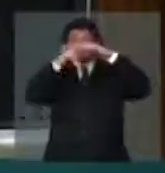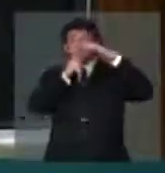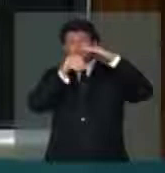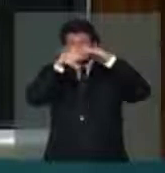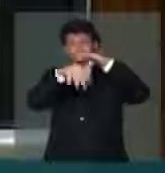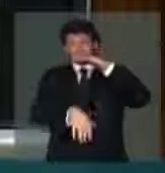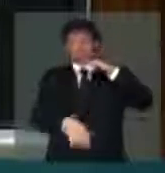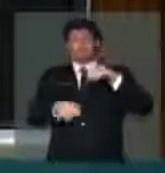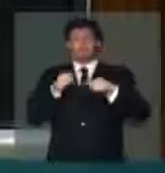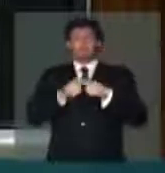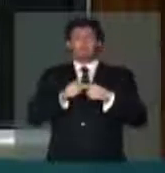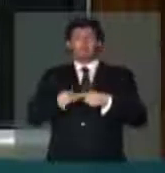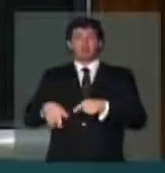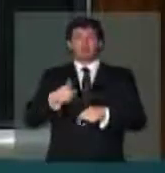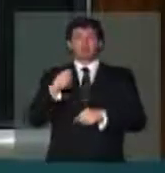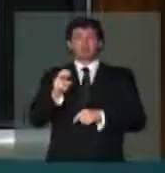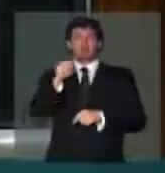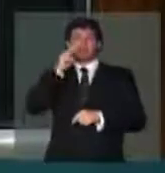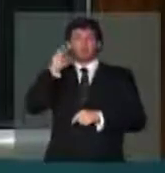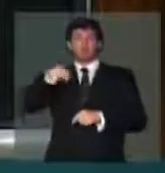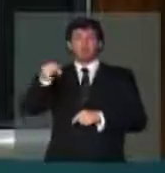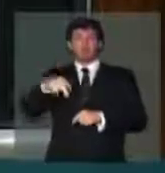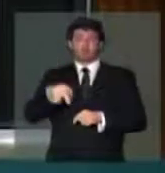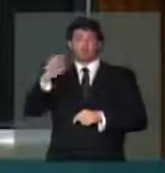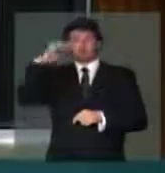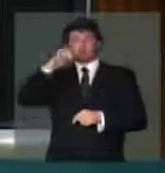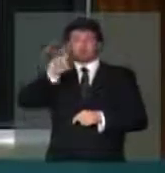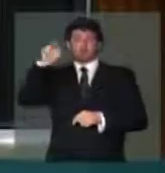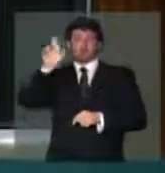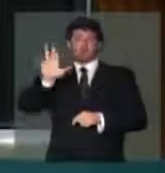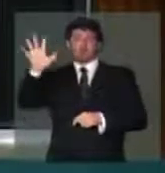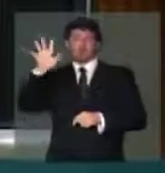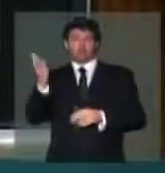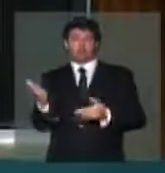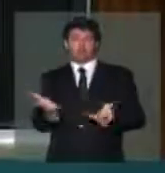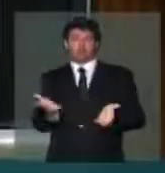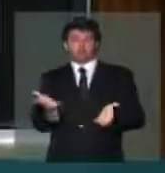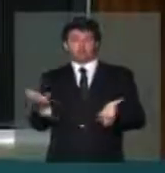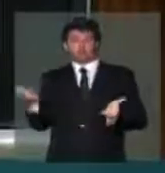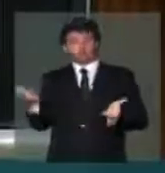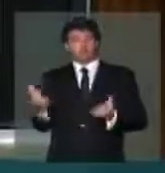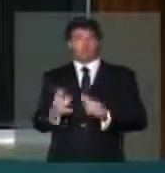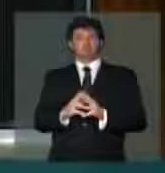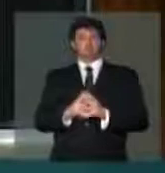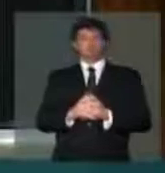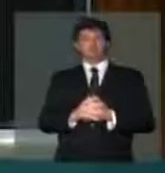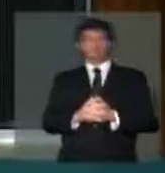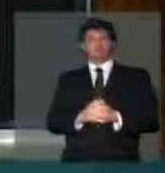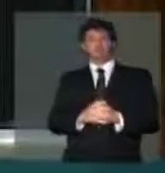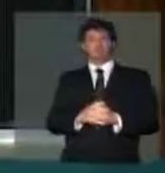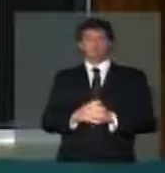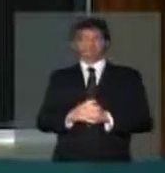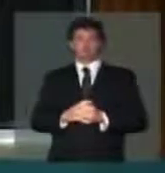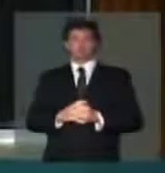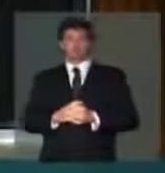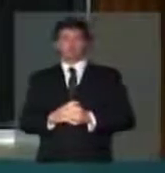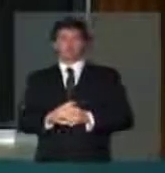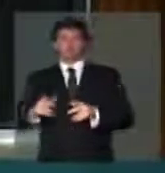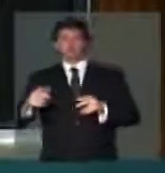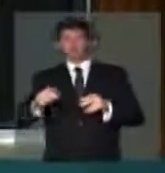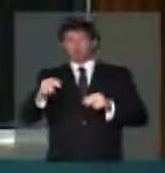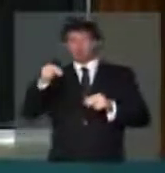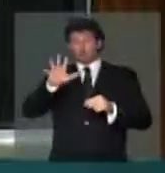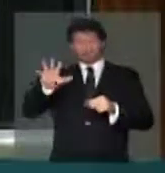nunca tinha visto chuva. Então nada justifica que o Nordeste esteja sofrendo